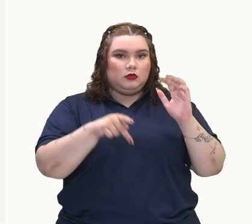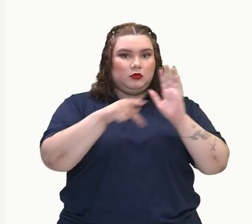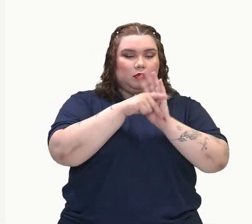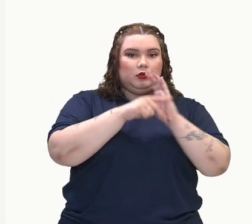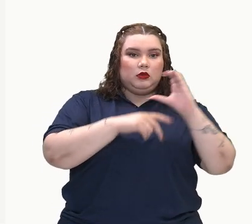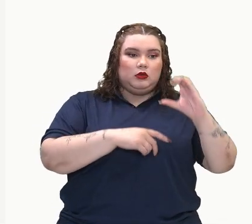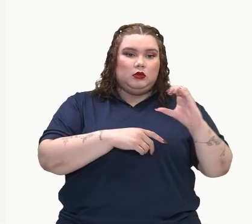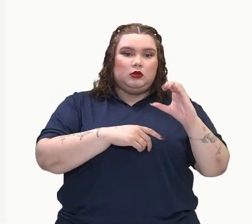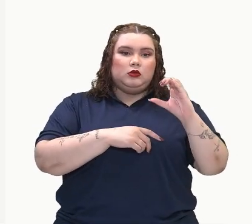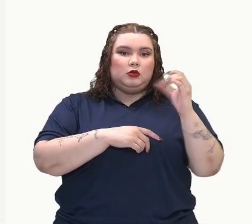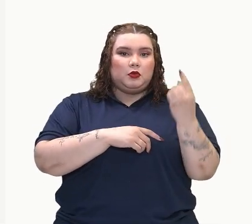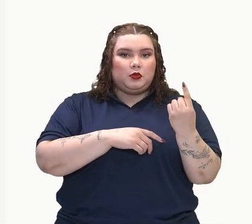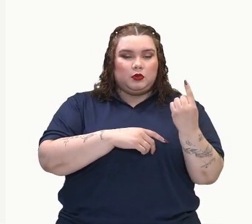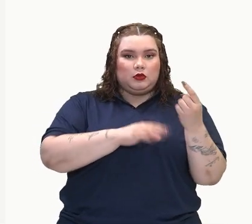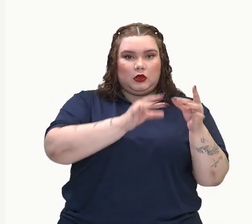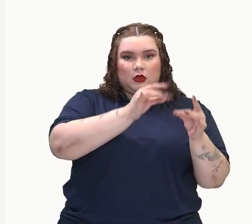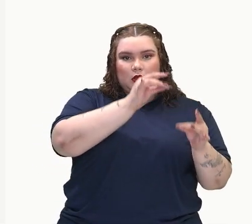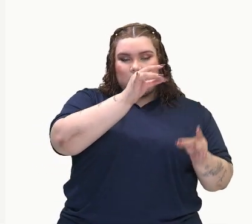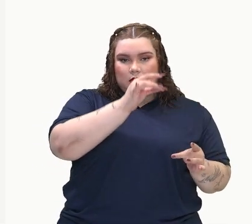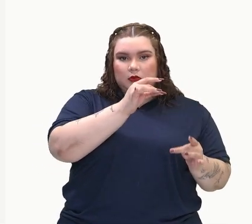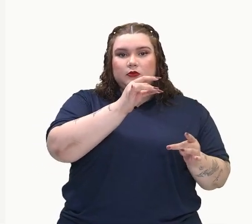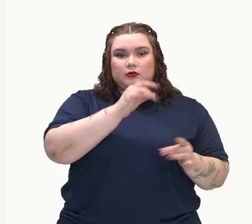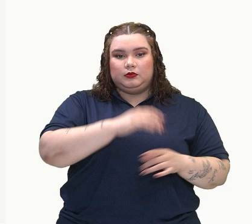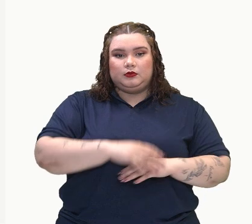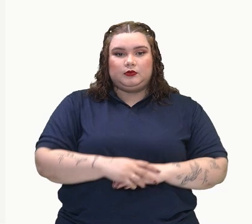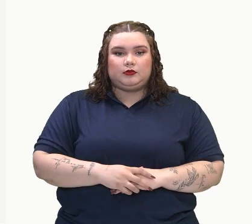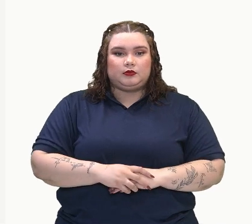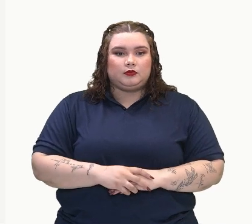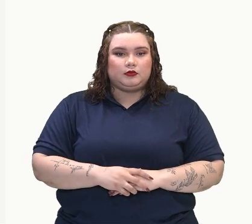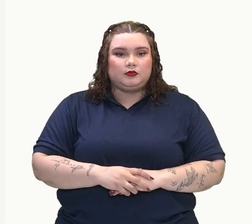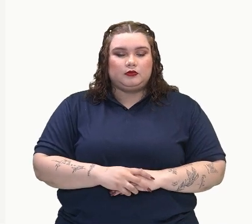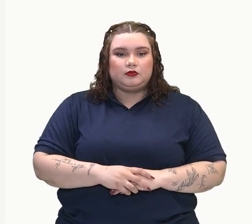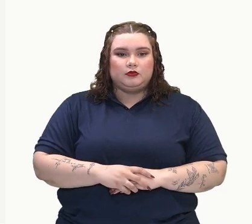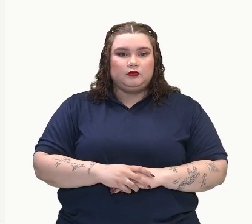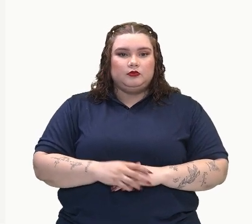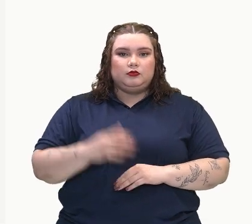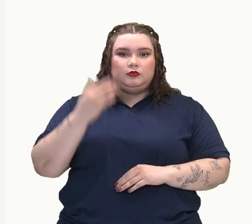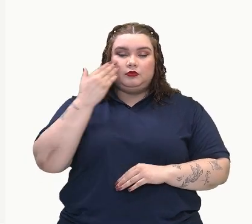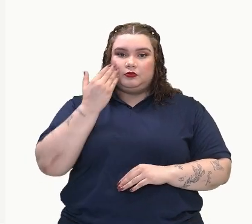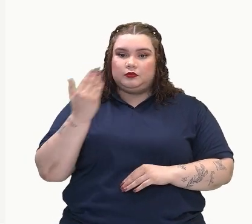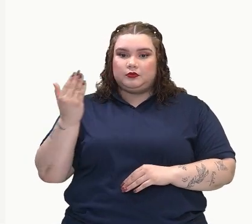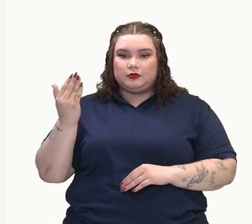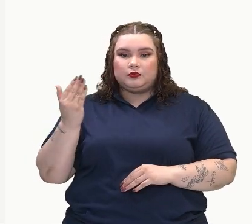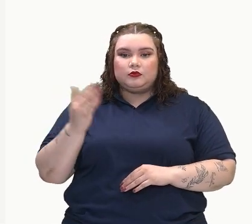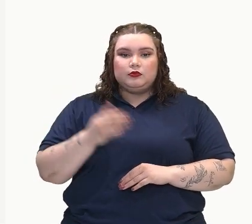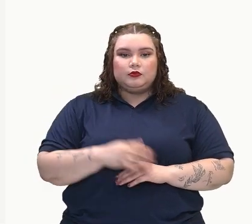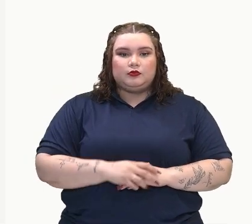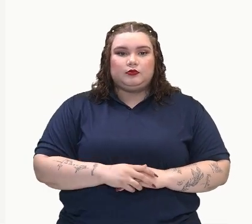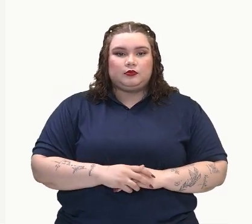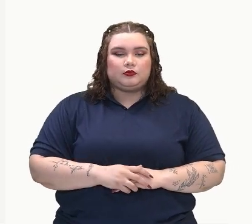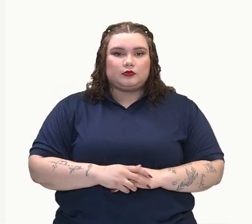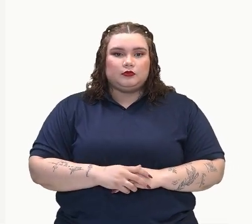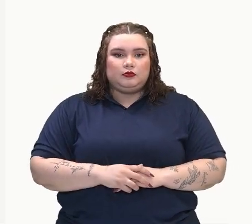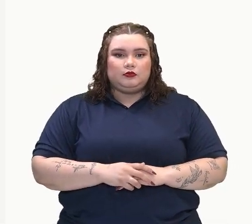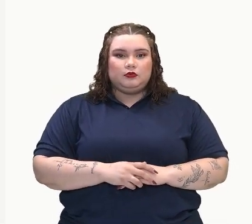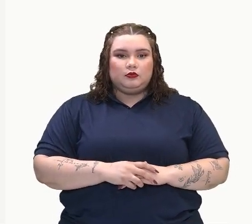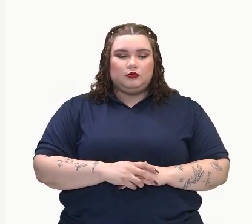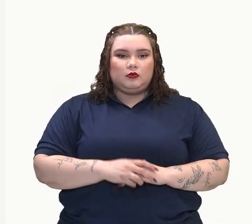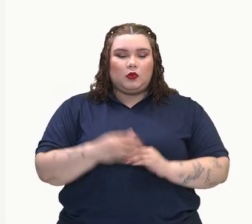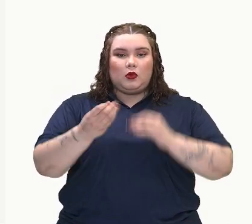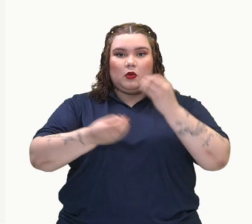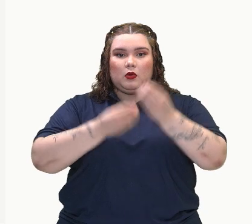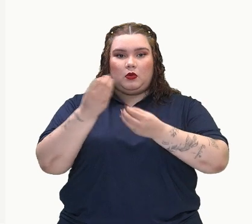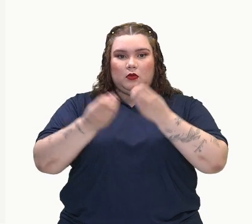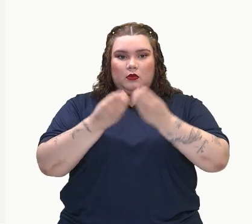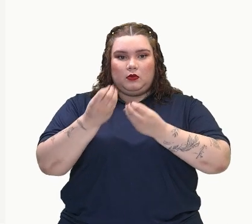Do centro dessa circunferência, correto? E o raio dela. Então, ó, como é que eu faço? A